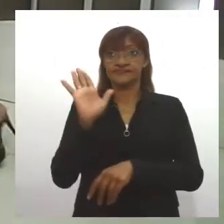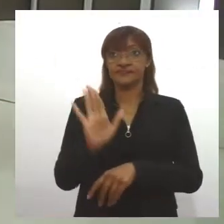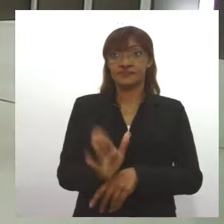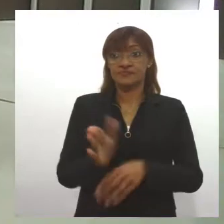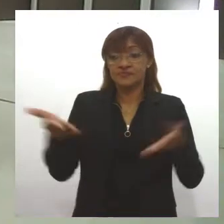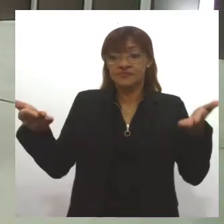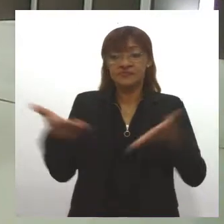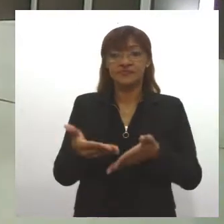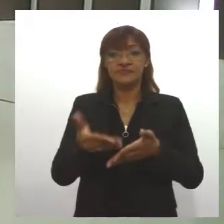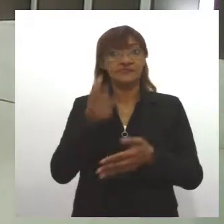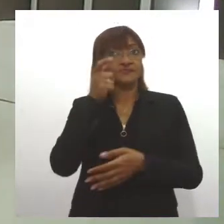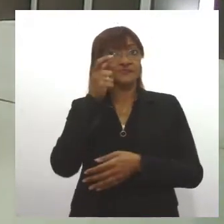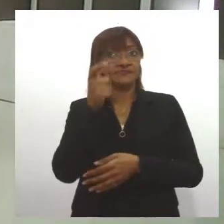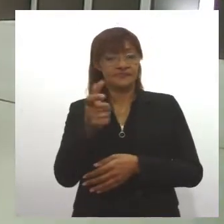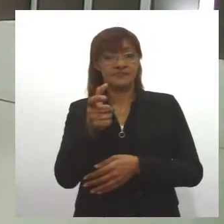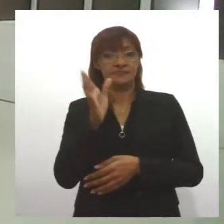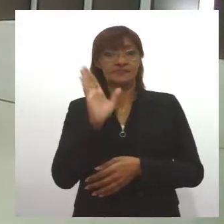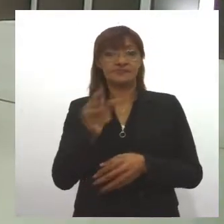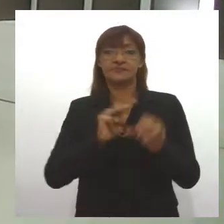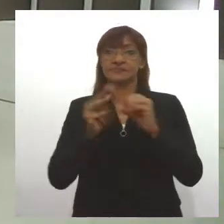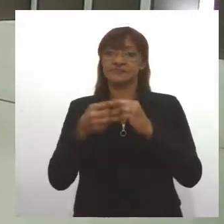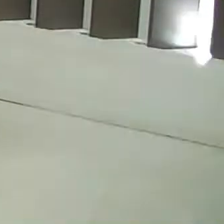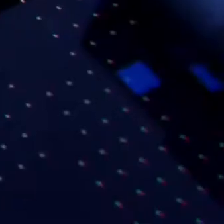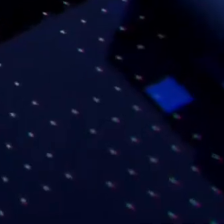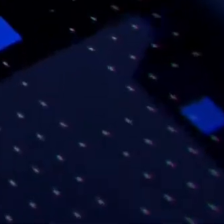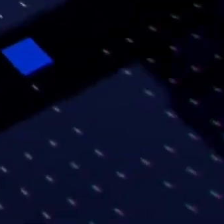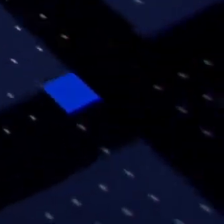você acompanha a partir de agora no Jornal da Lese, que está no ar.